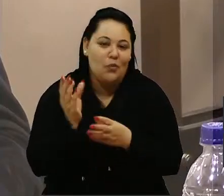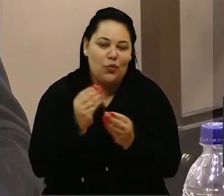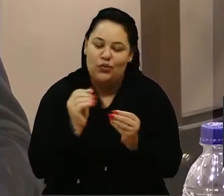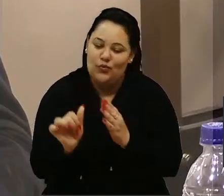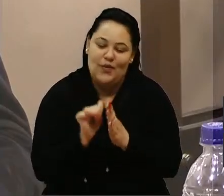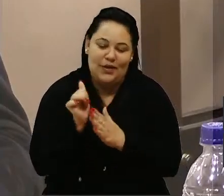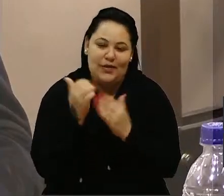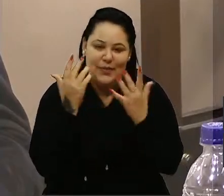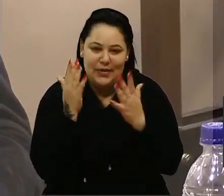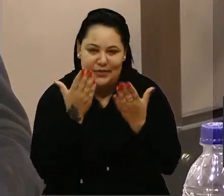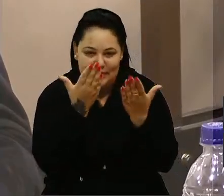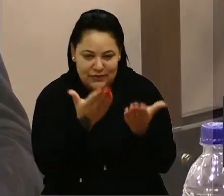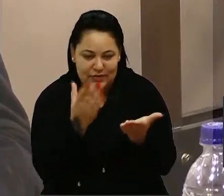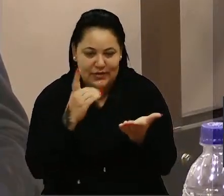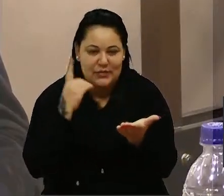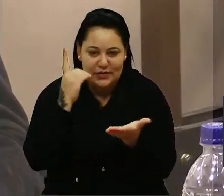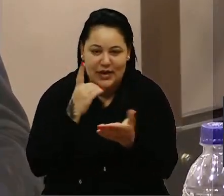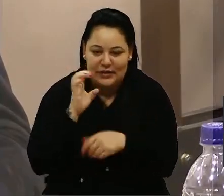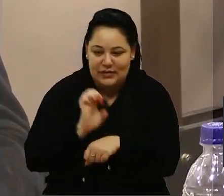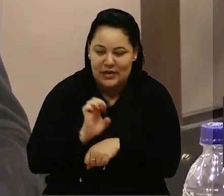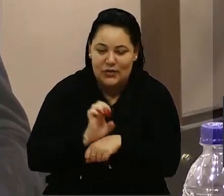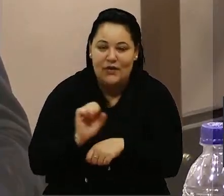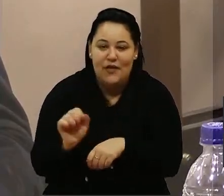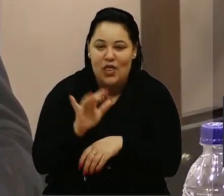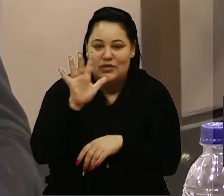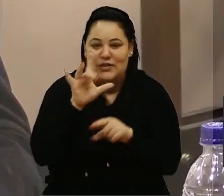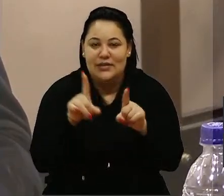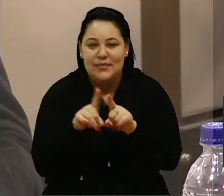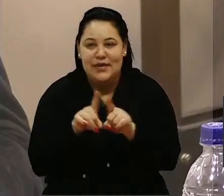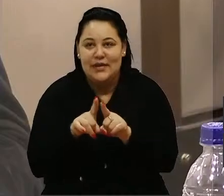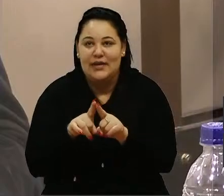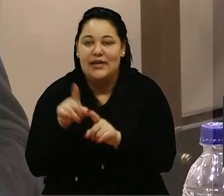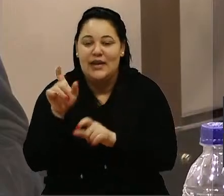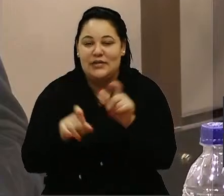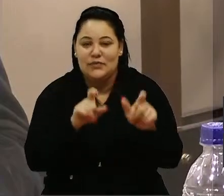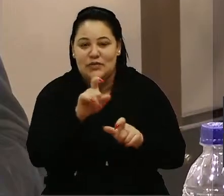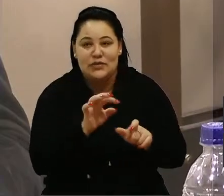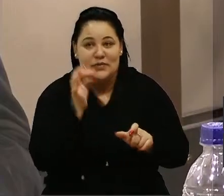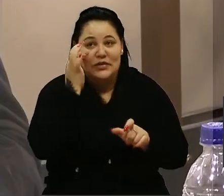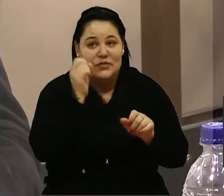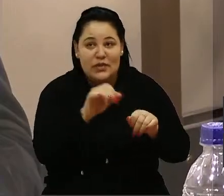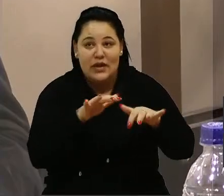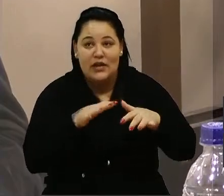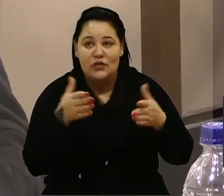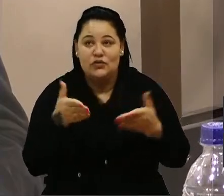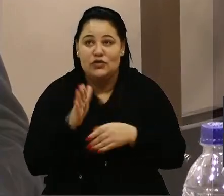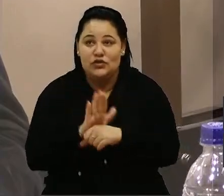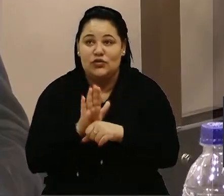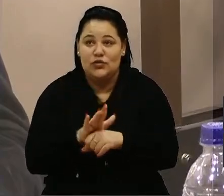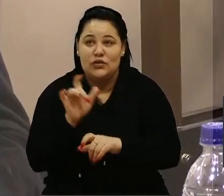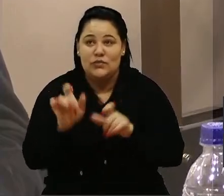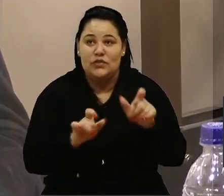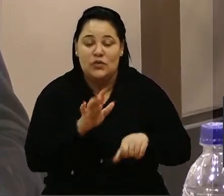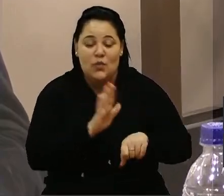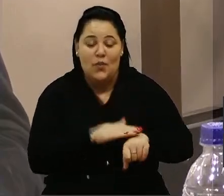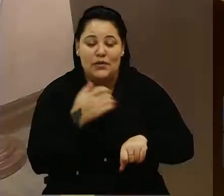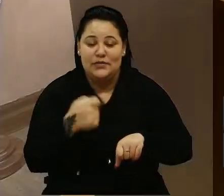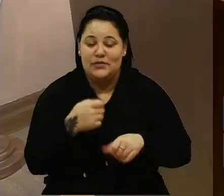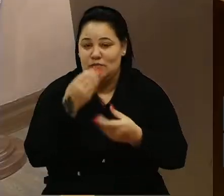parabéns ao senhor, deputado estadual, por valorizar, e também o pessoal aqui que está aqui, que ajudou as pessoas no momento que elas precisaram. Muito